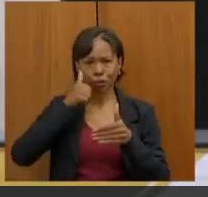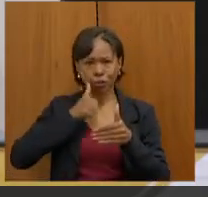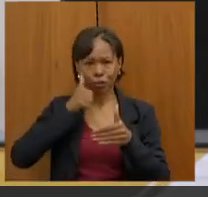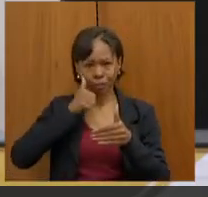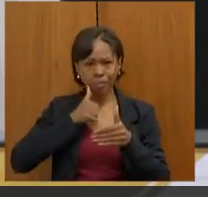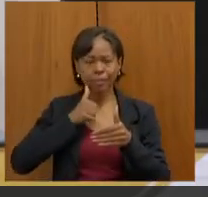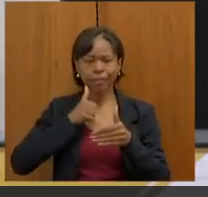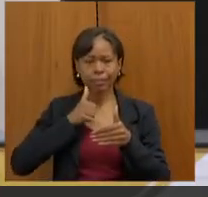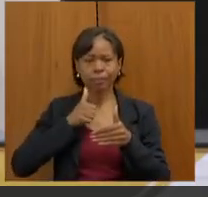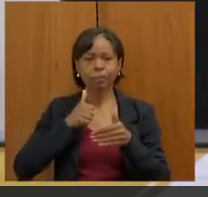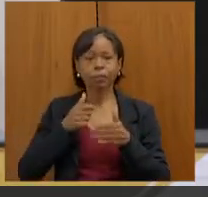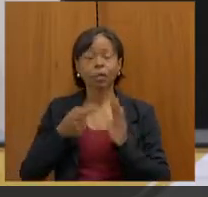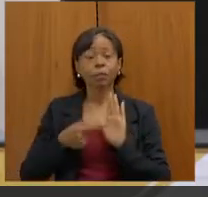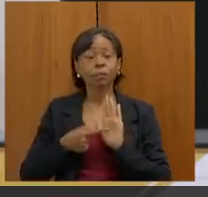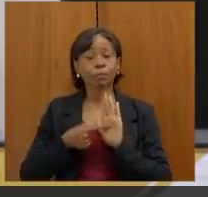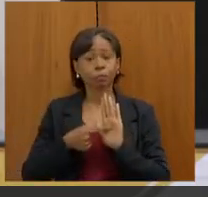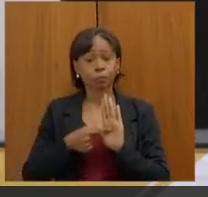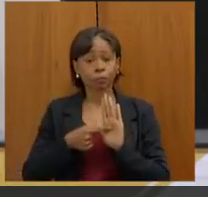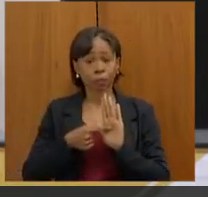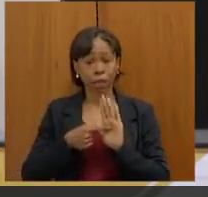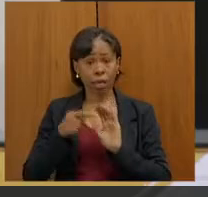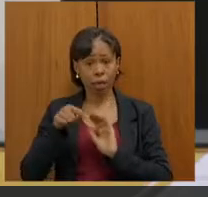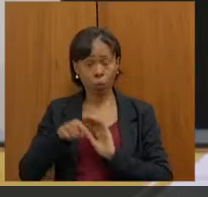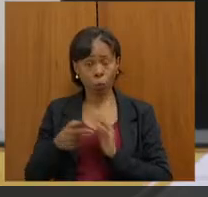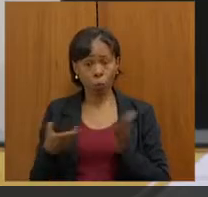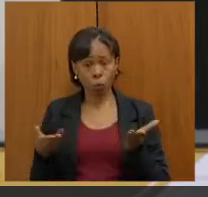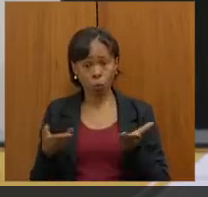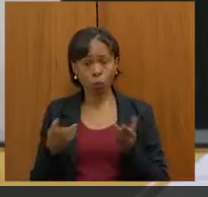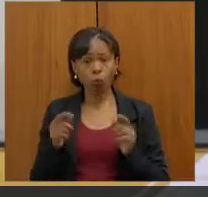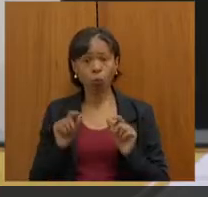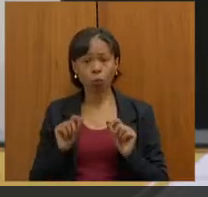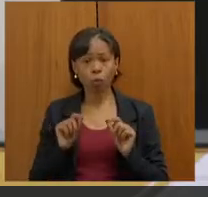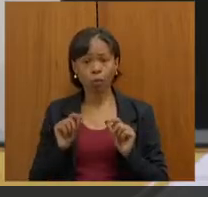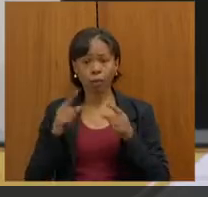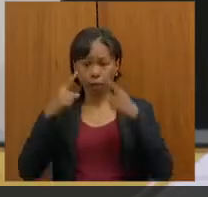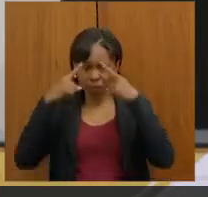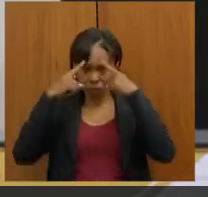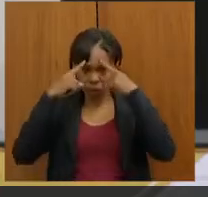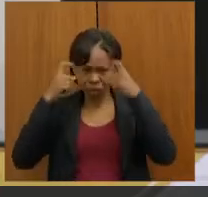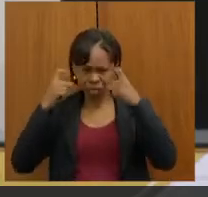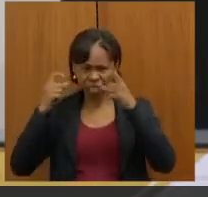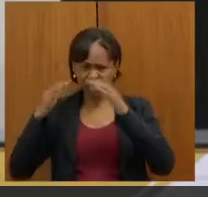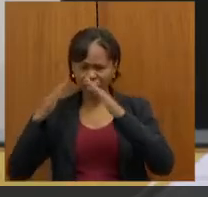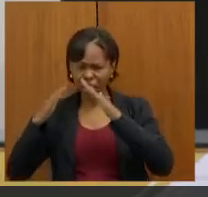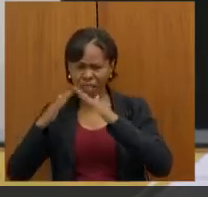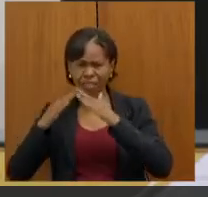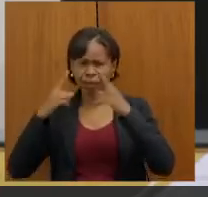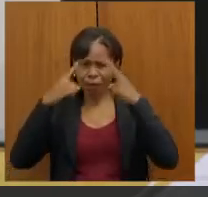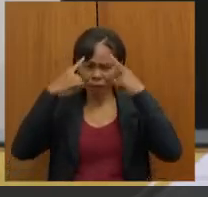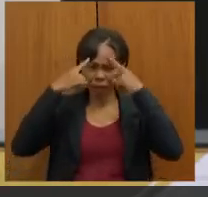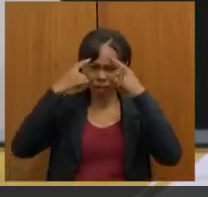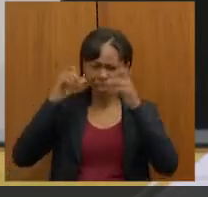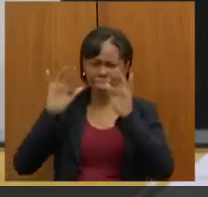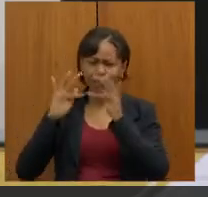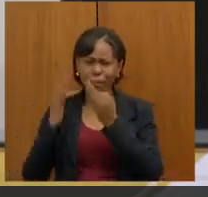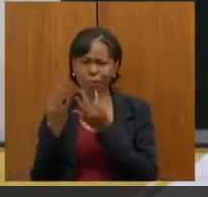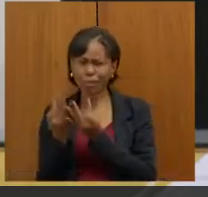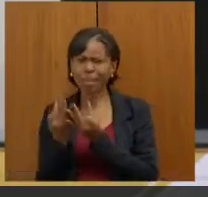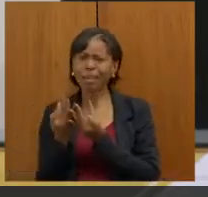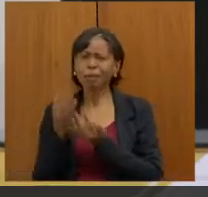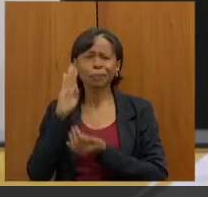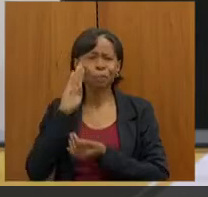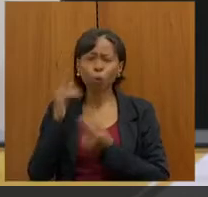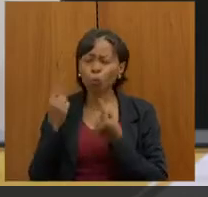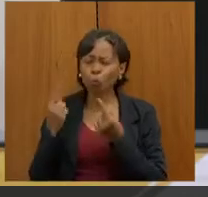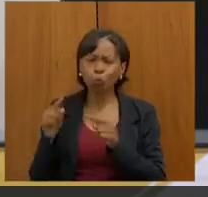e é de registrar aqui que a violência doméstica EA violência especialmente contra as mulheres é uma